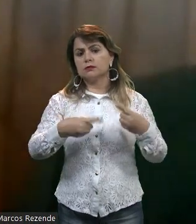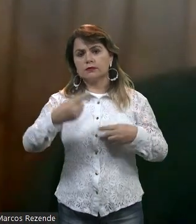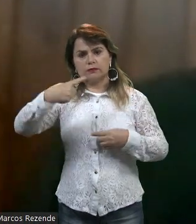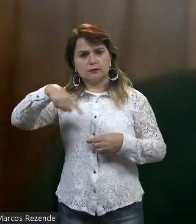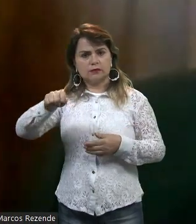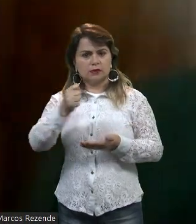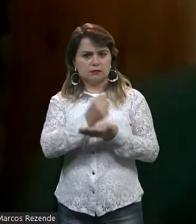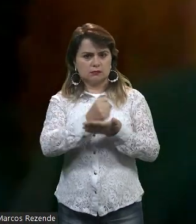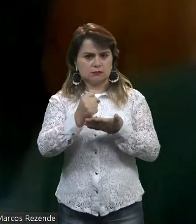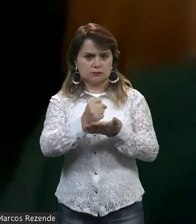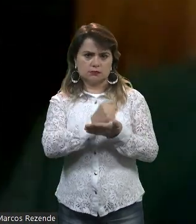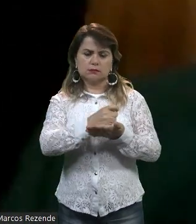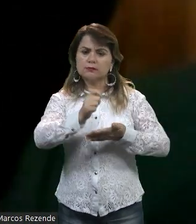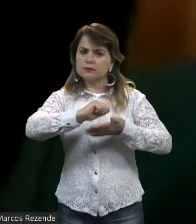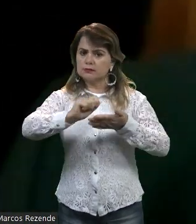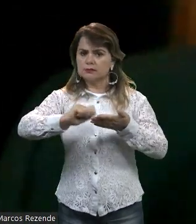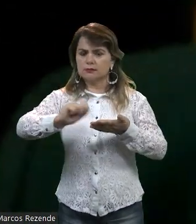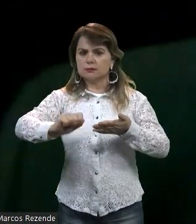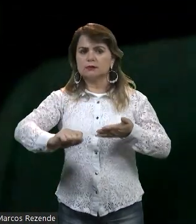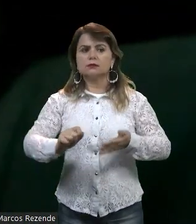vai à sanção.